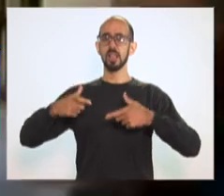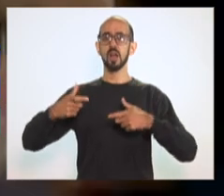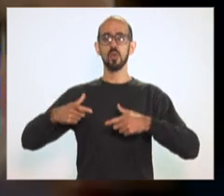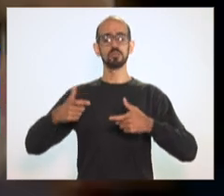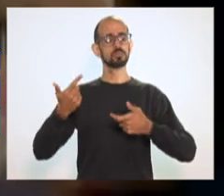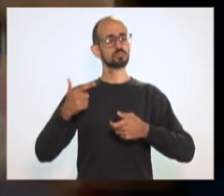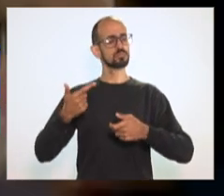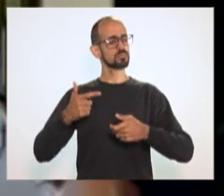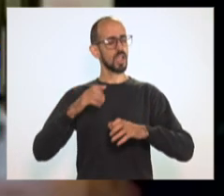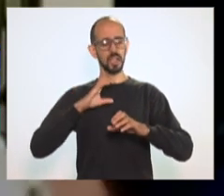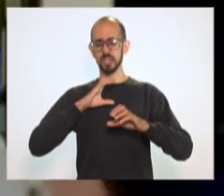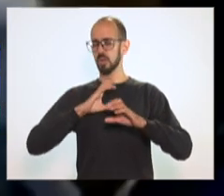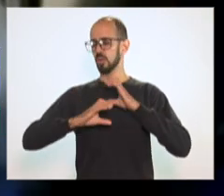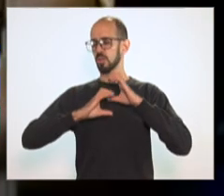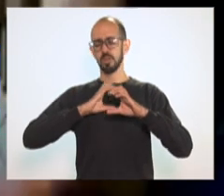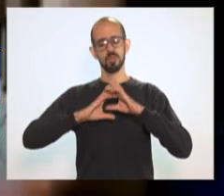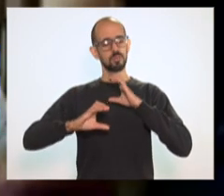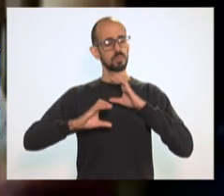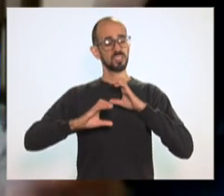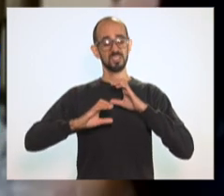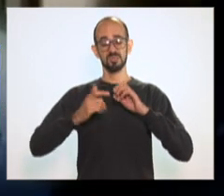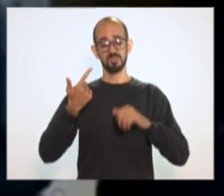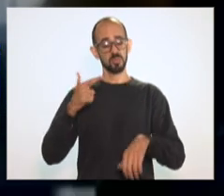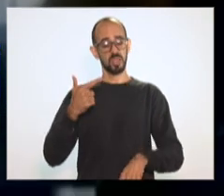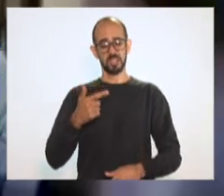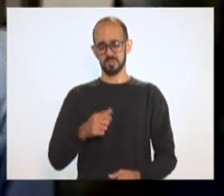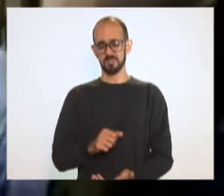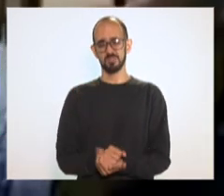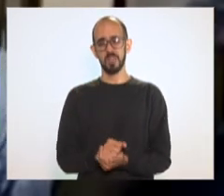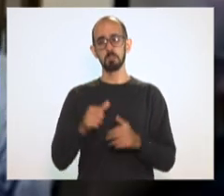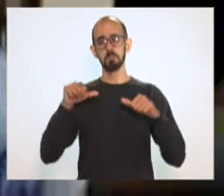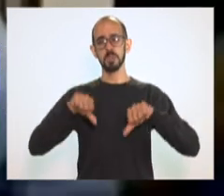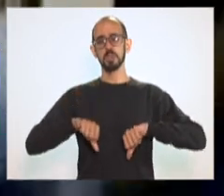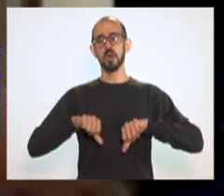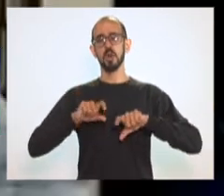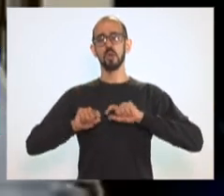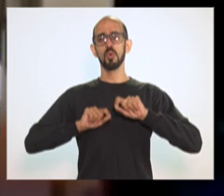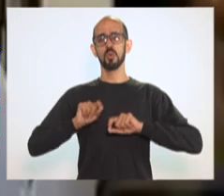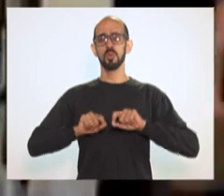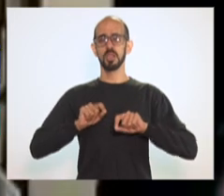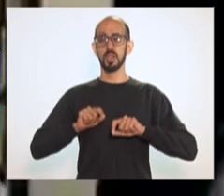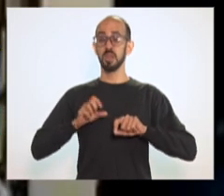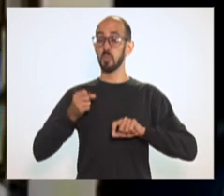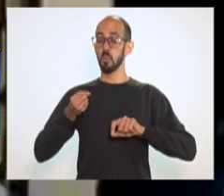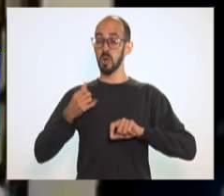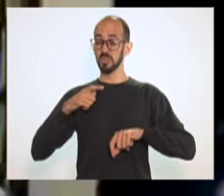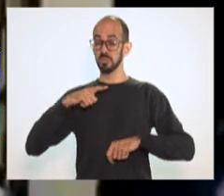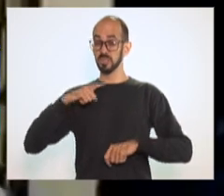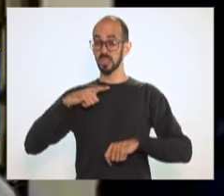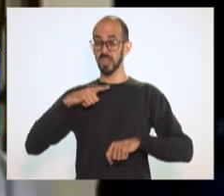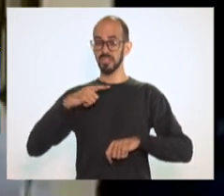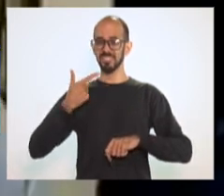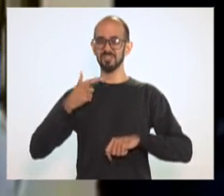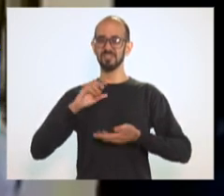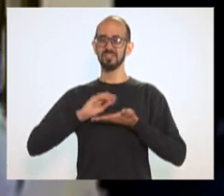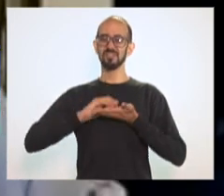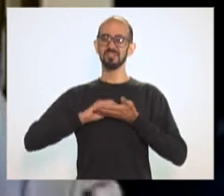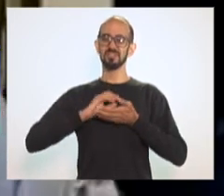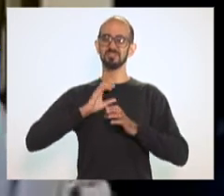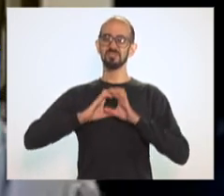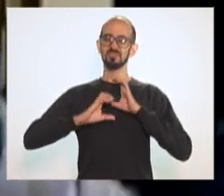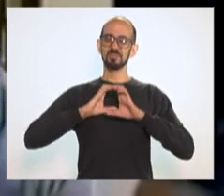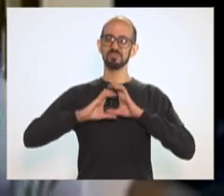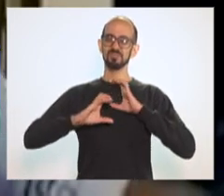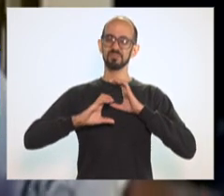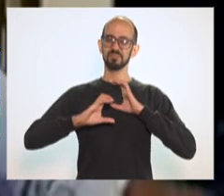comunicam não existem e pior ainda existindo não se comunicam então eram